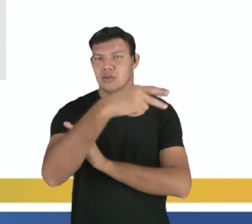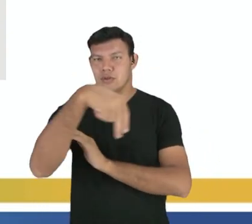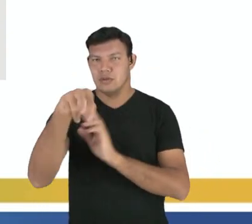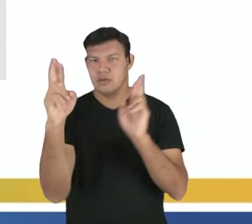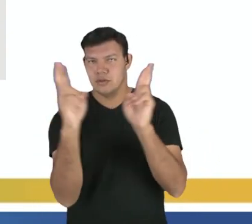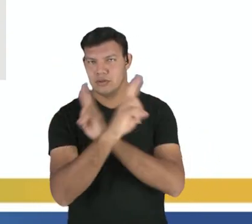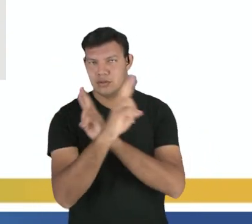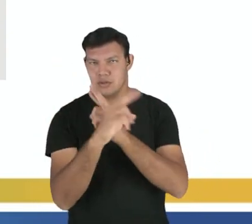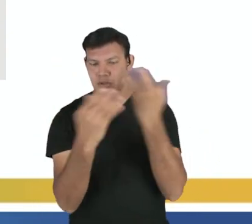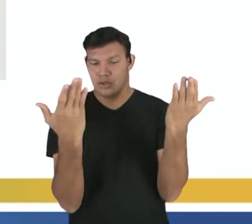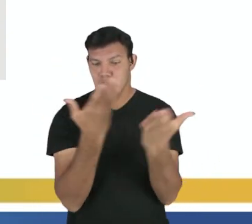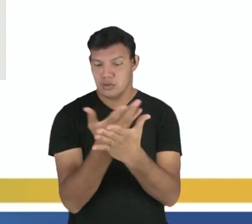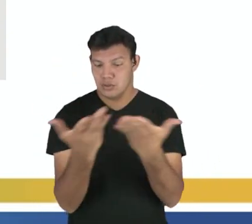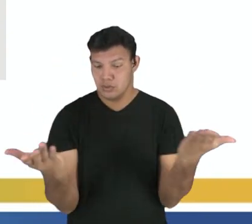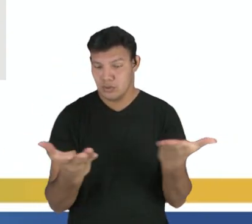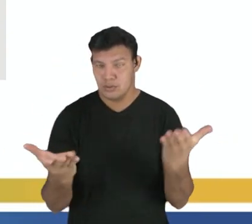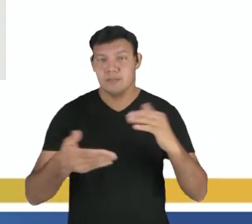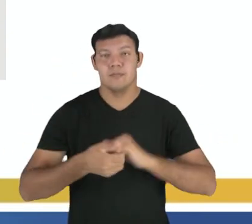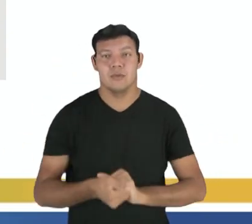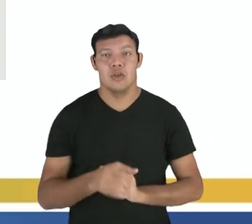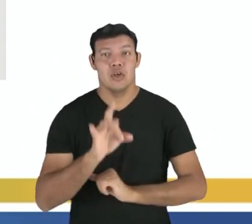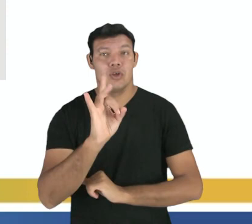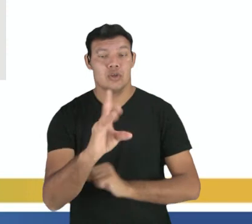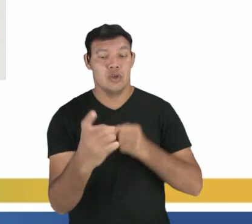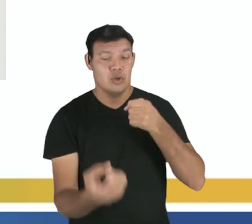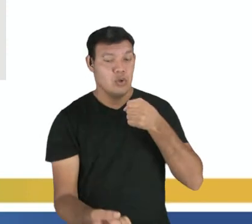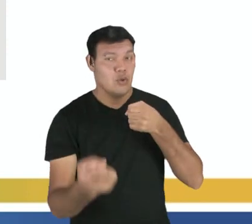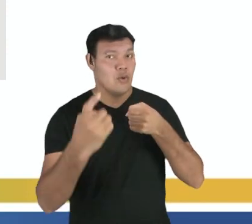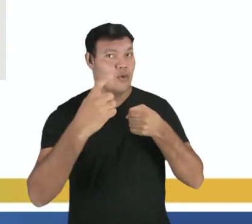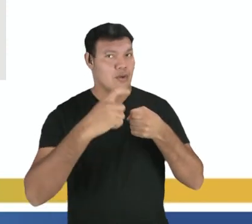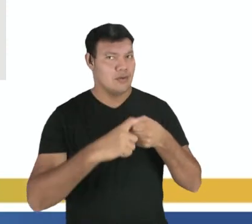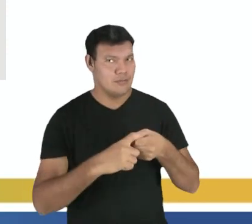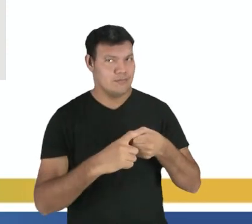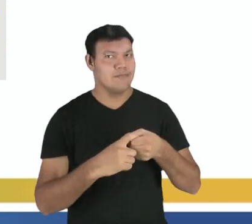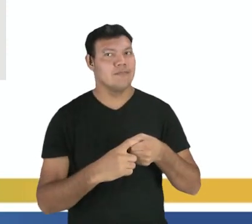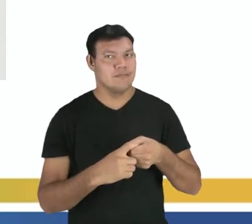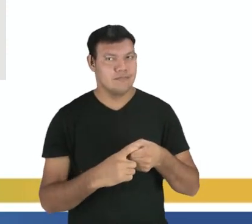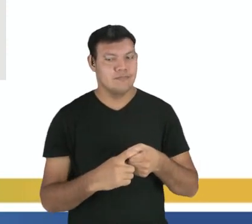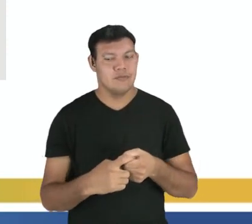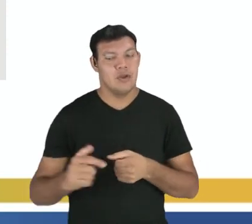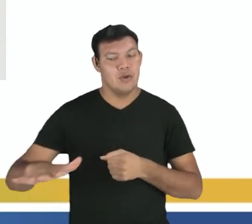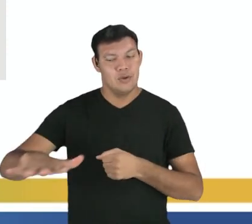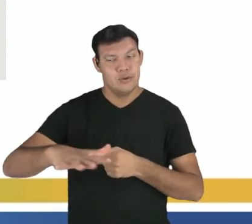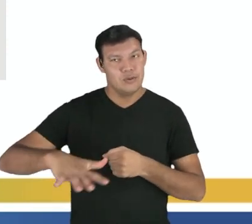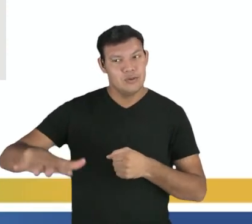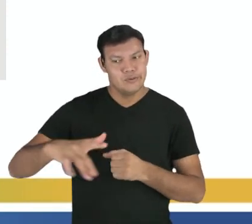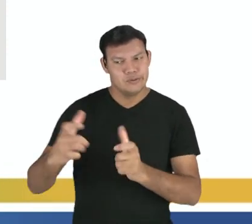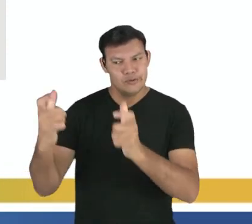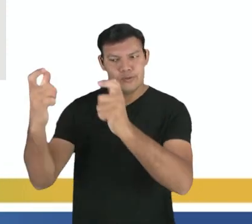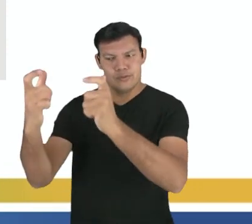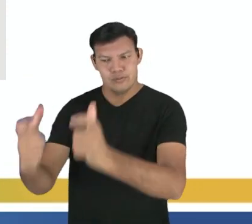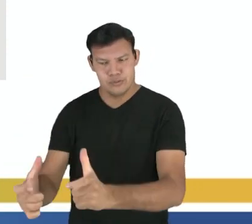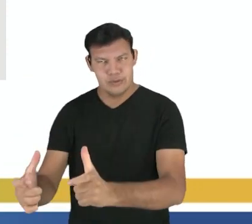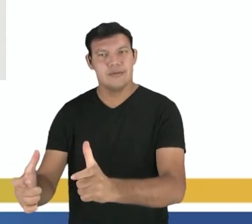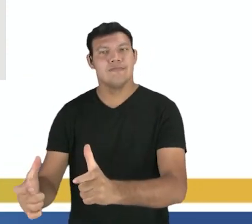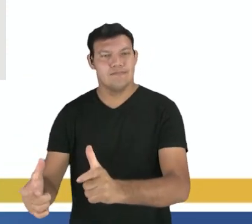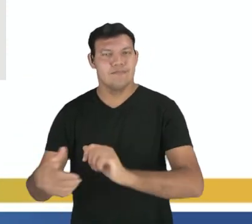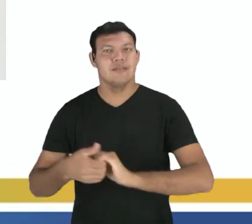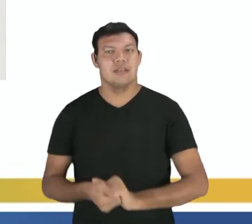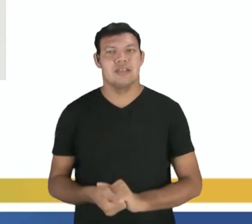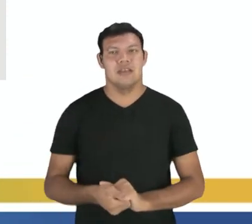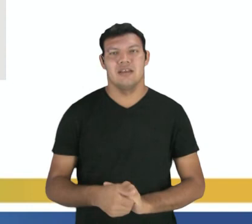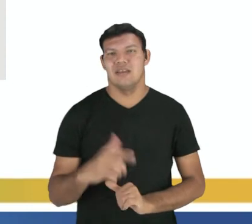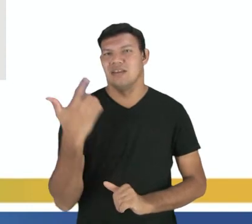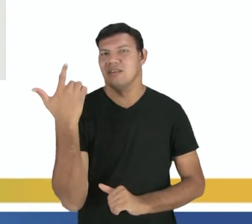estamos estudando aqui, ele só vai retomar espaço, um lugar físico. Se